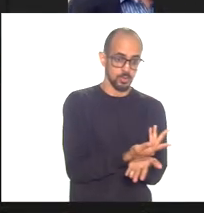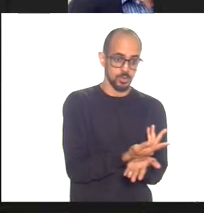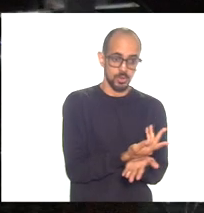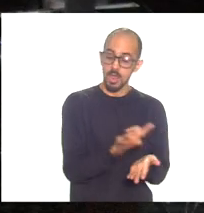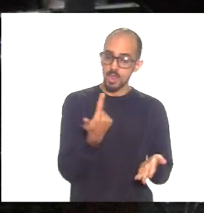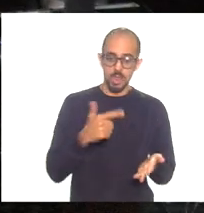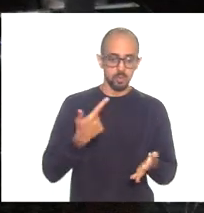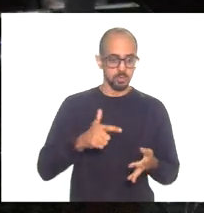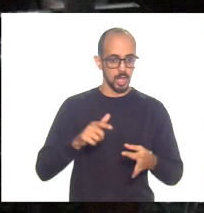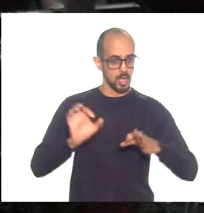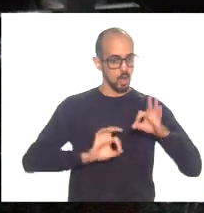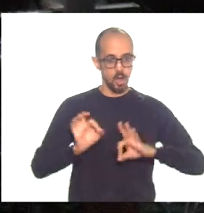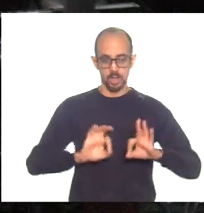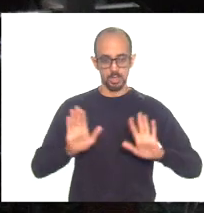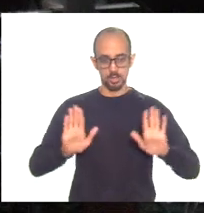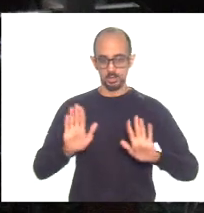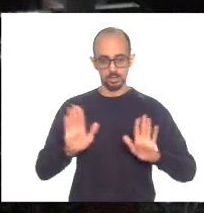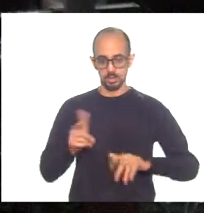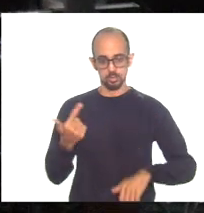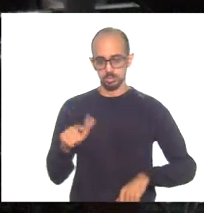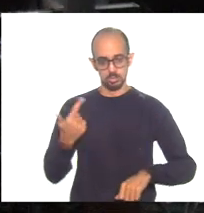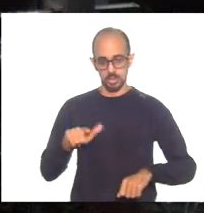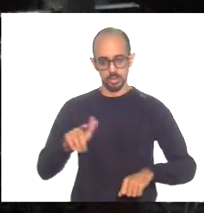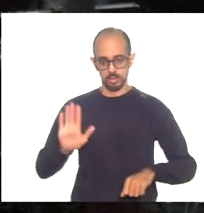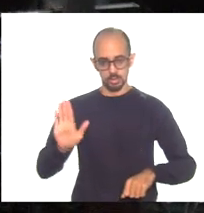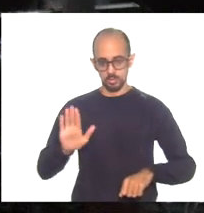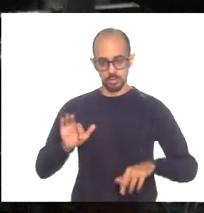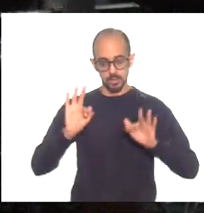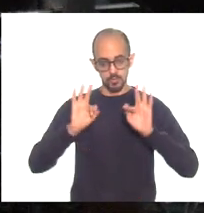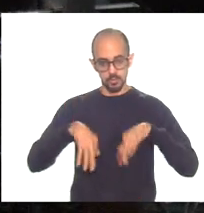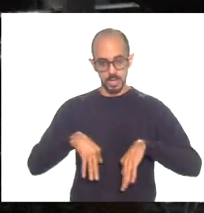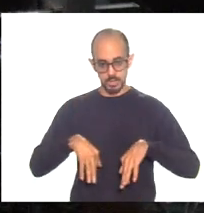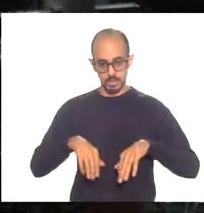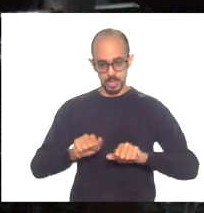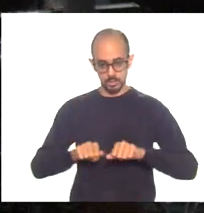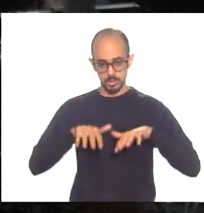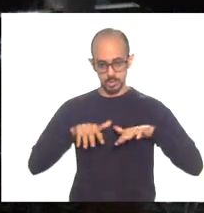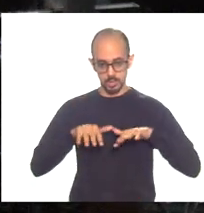de ordem, está encerrado. Está encerrada.